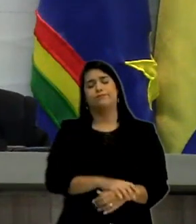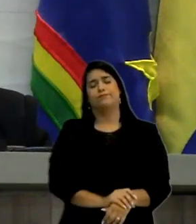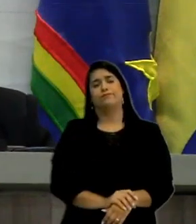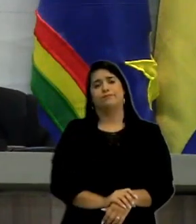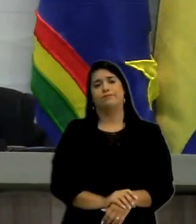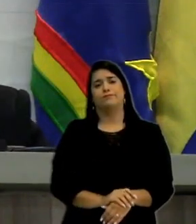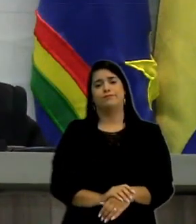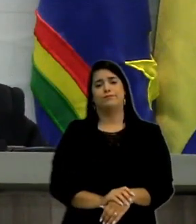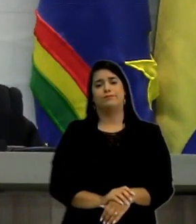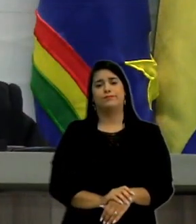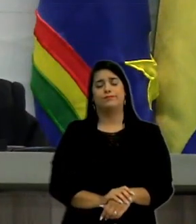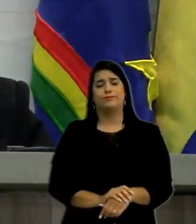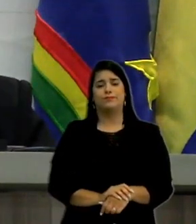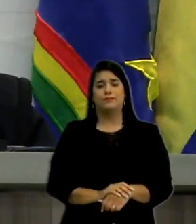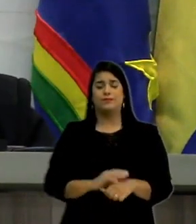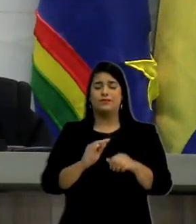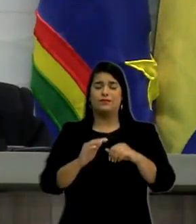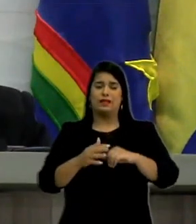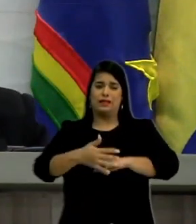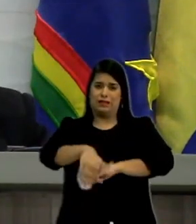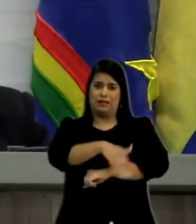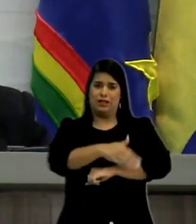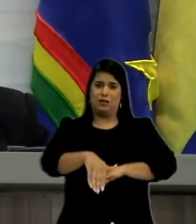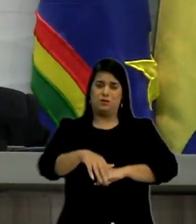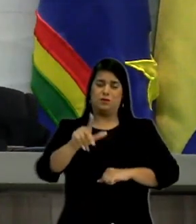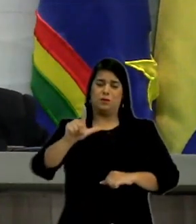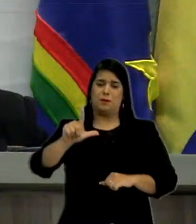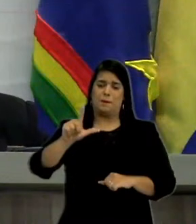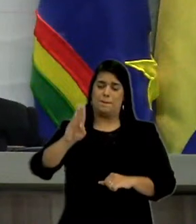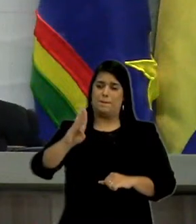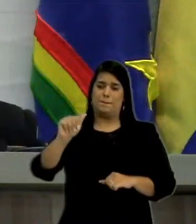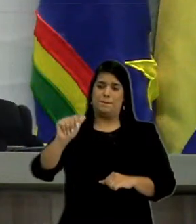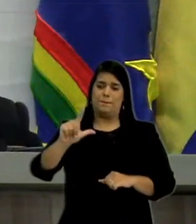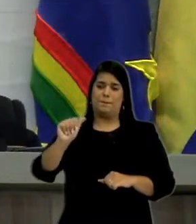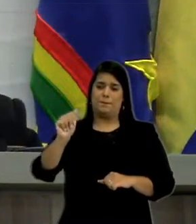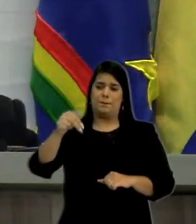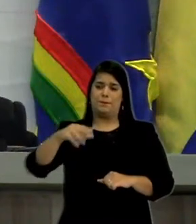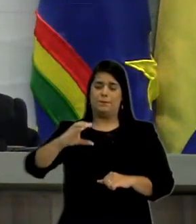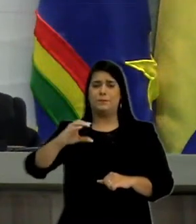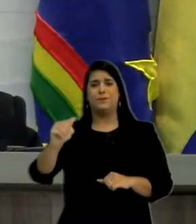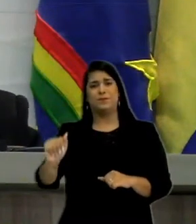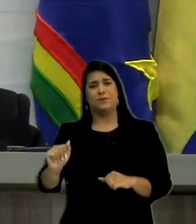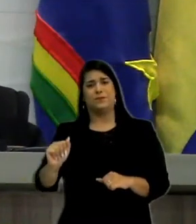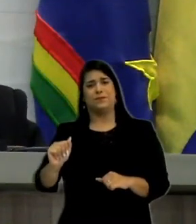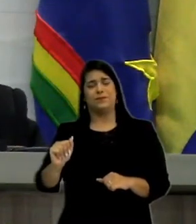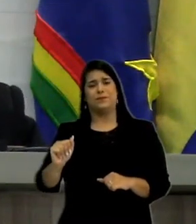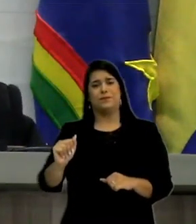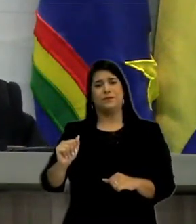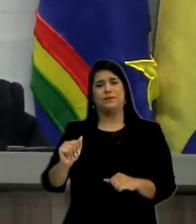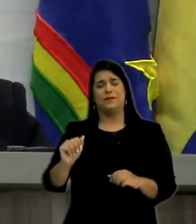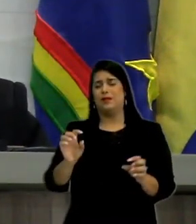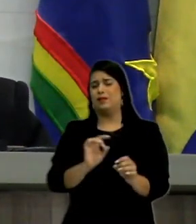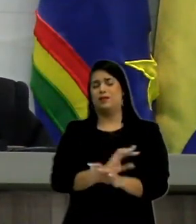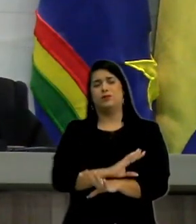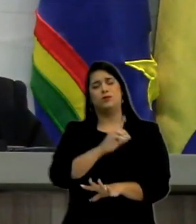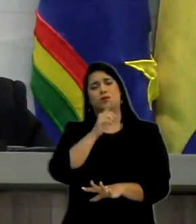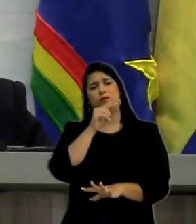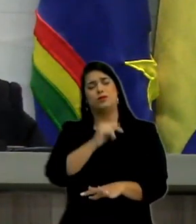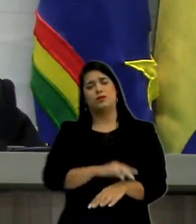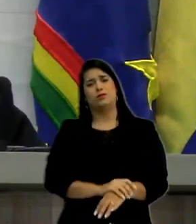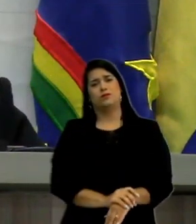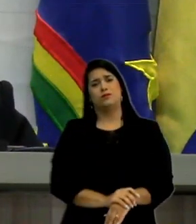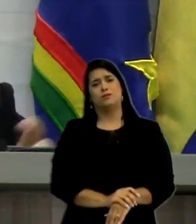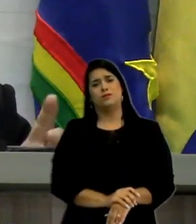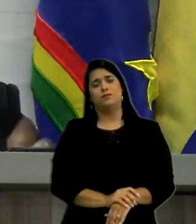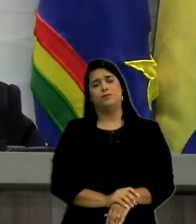da Balança começou a soltar, só fez abrir as torneiras e não passou nem a metade de um dia, já fechou. Aí